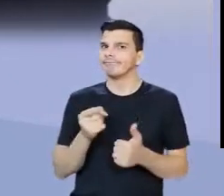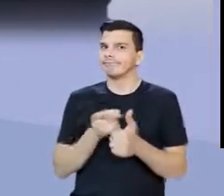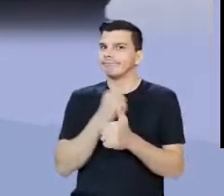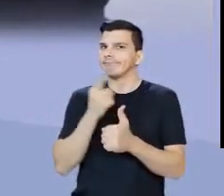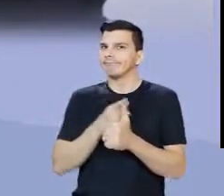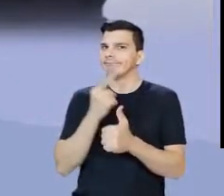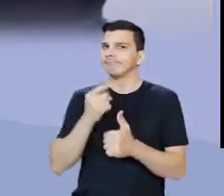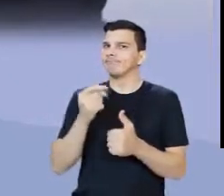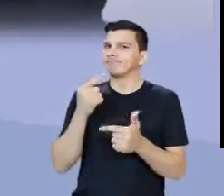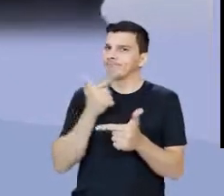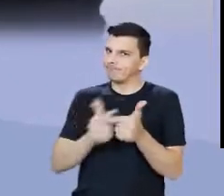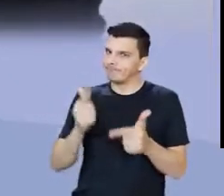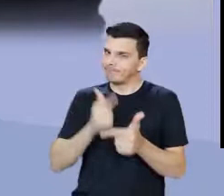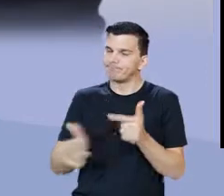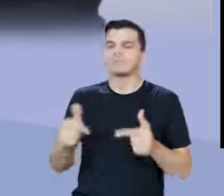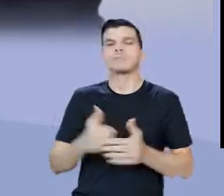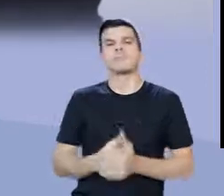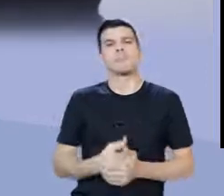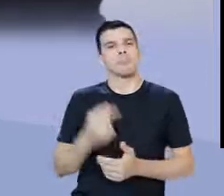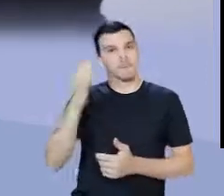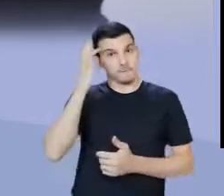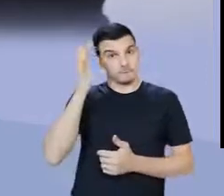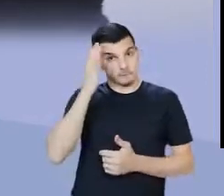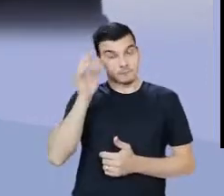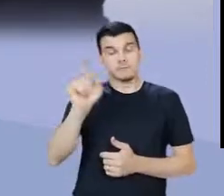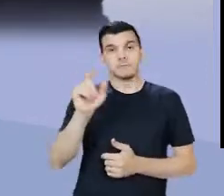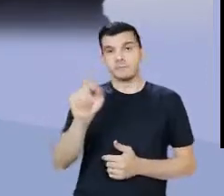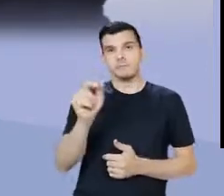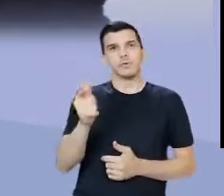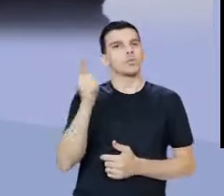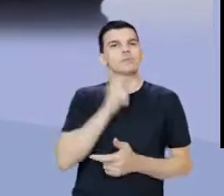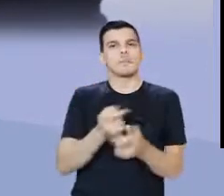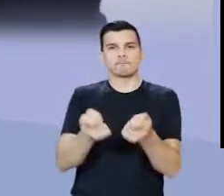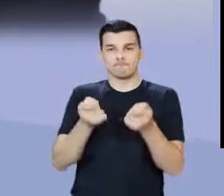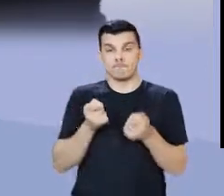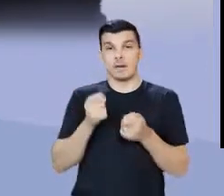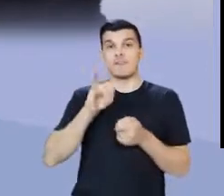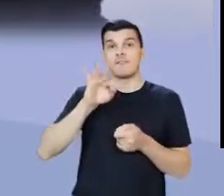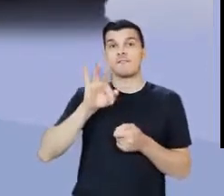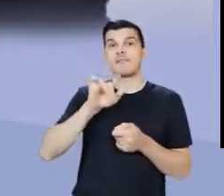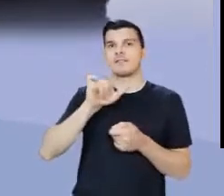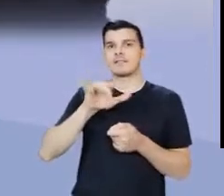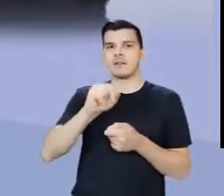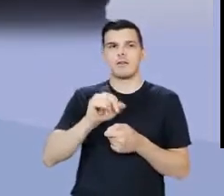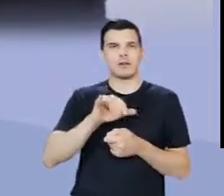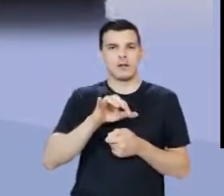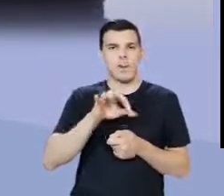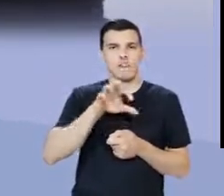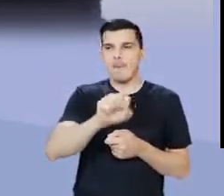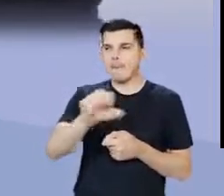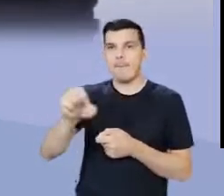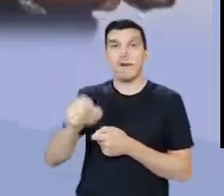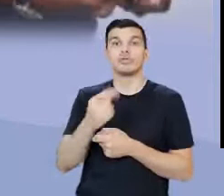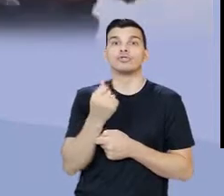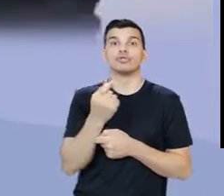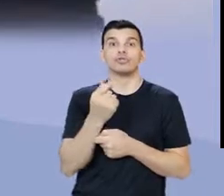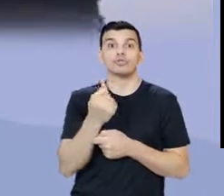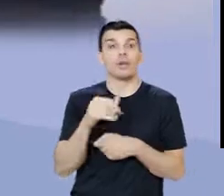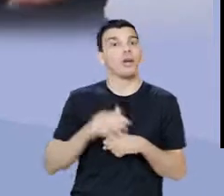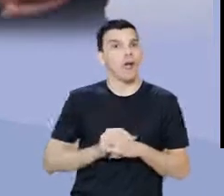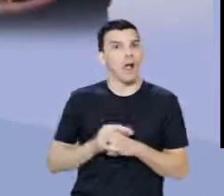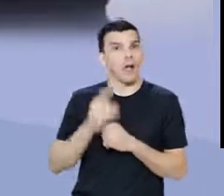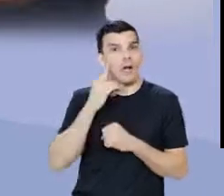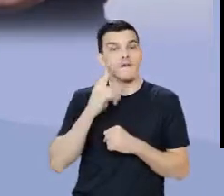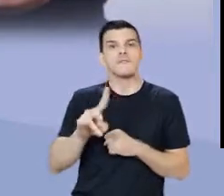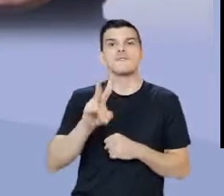primeira grande, entre aspas, bomba, quando ele imagina que, para conter a inflação, eu tinha que tirar o dinheiro de circulação. E,